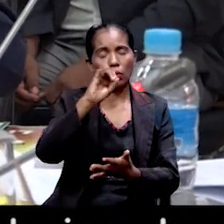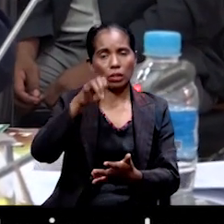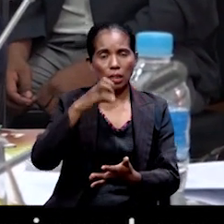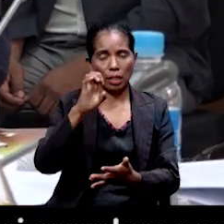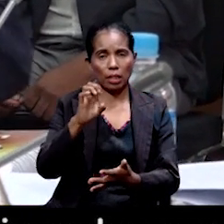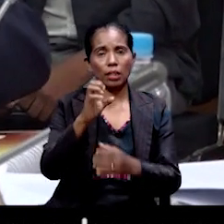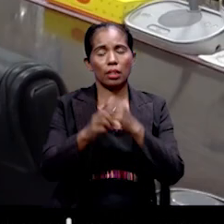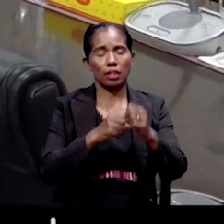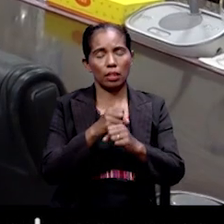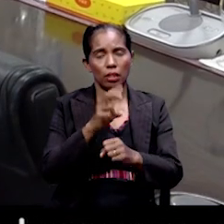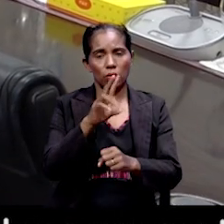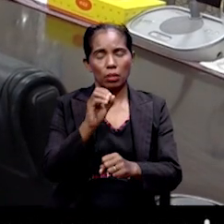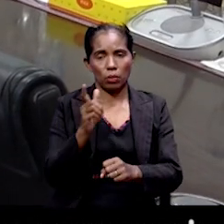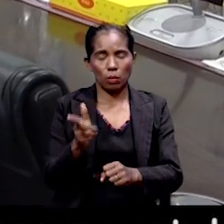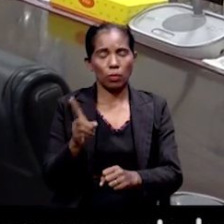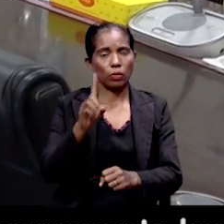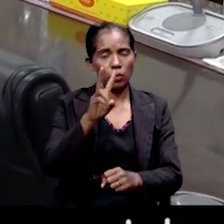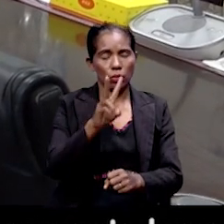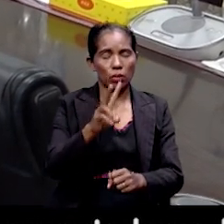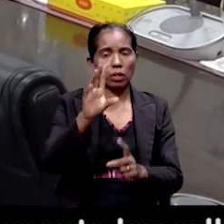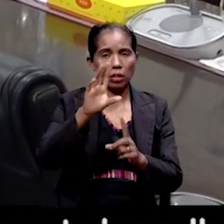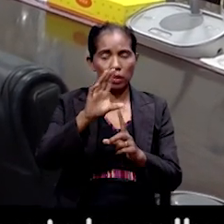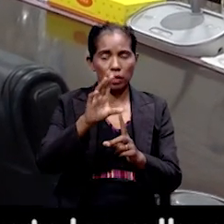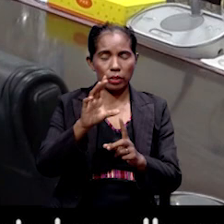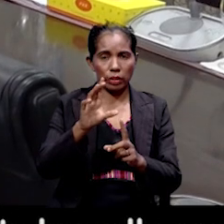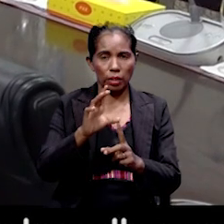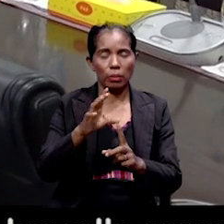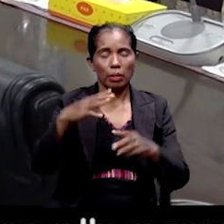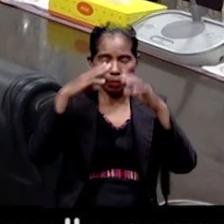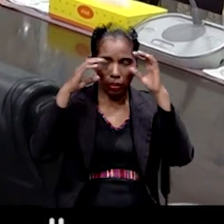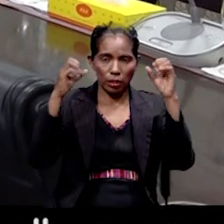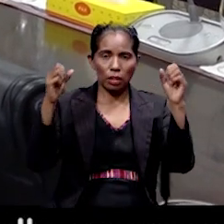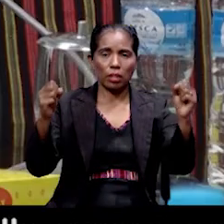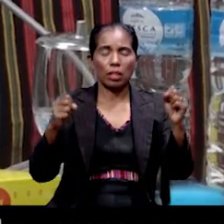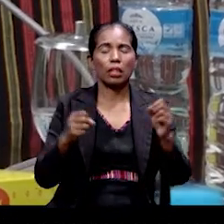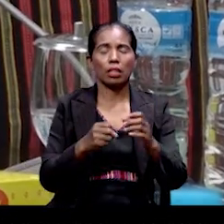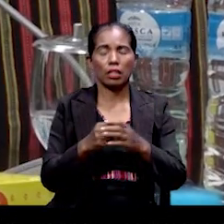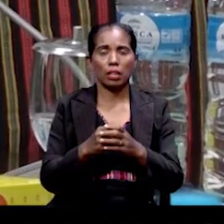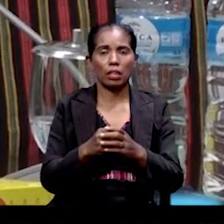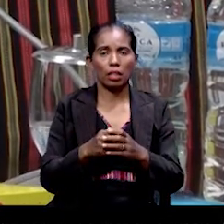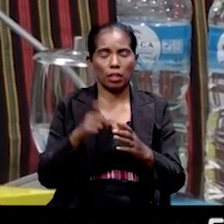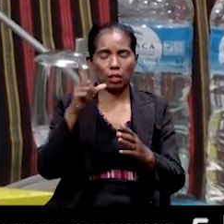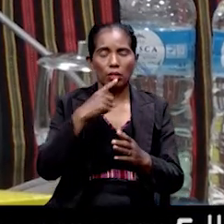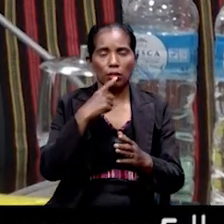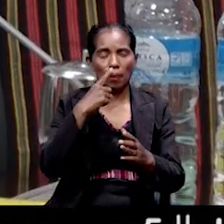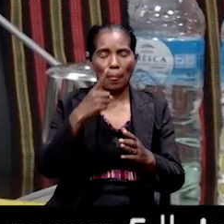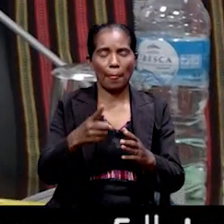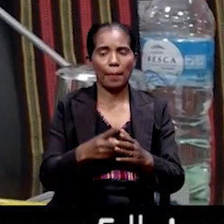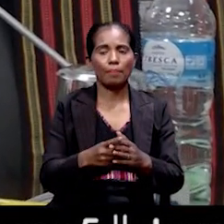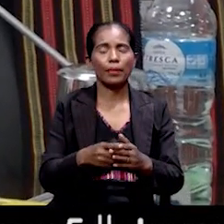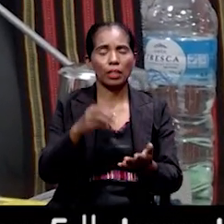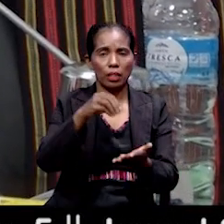Grua, chefe Casa Civil, Presidência da República, Francisco Maria de Vasconcelos Ateten. Presidência da República